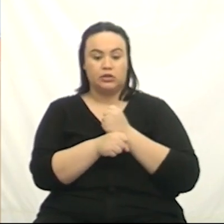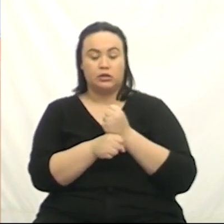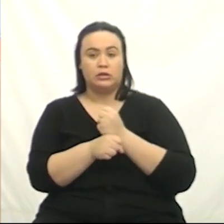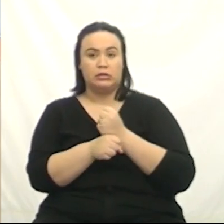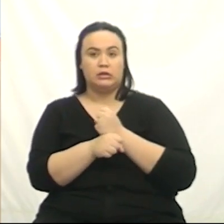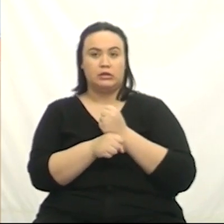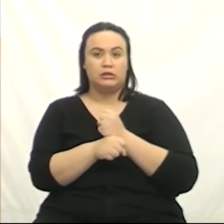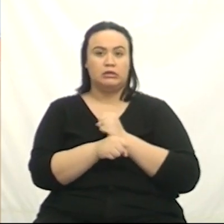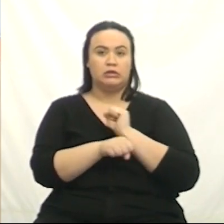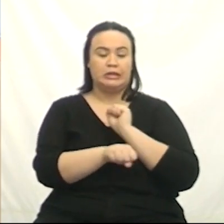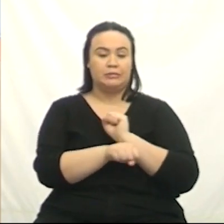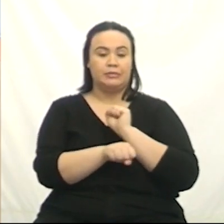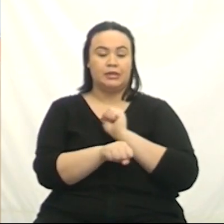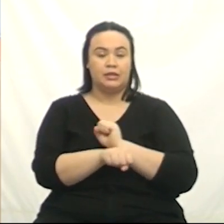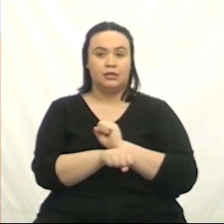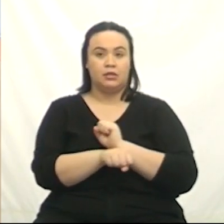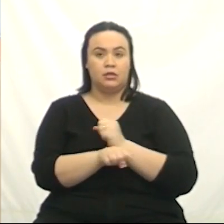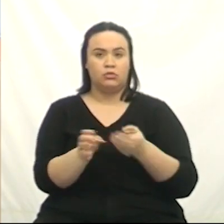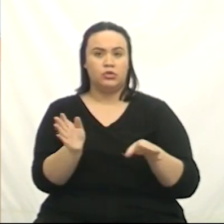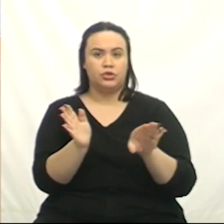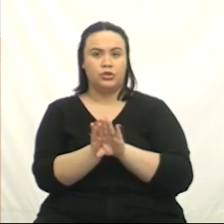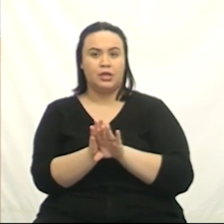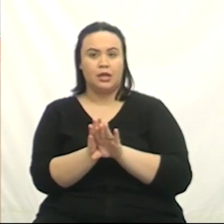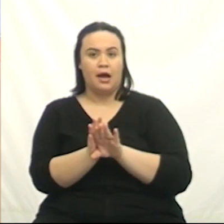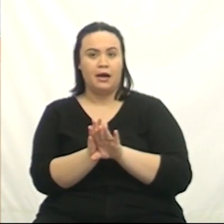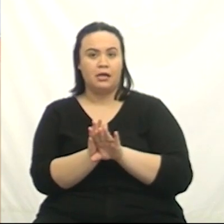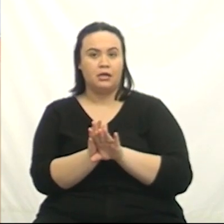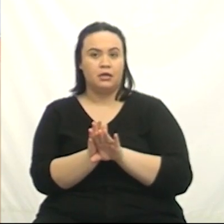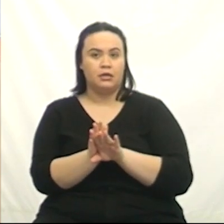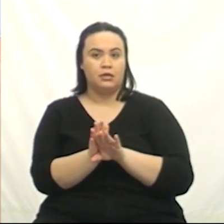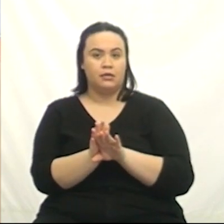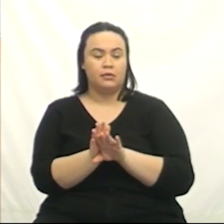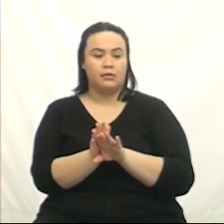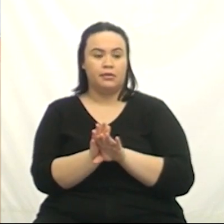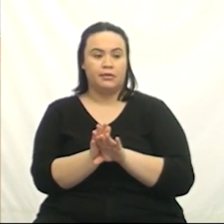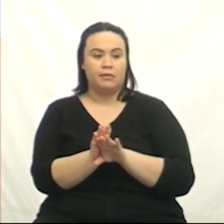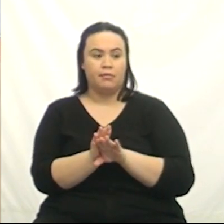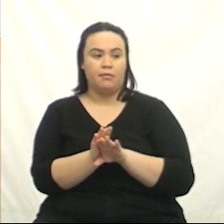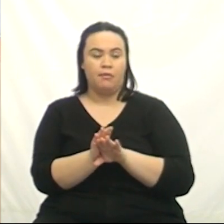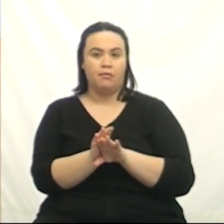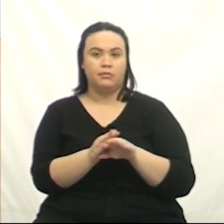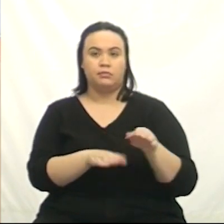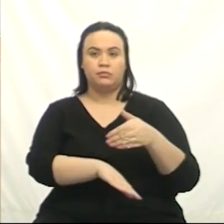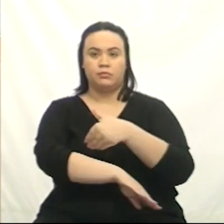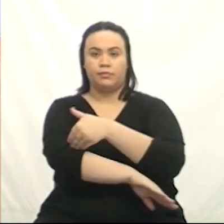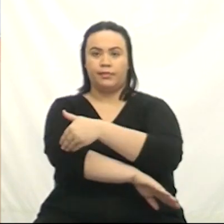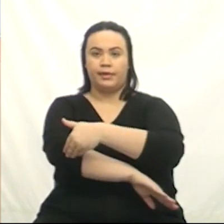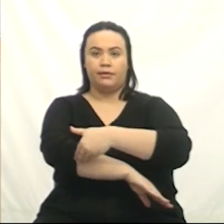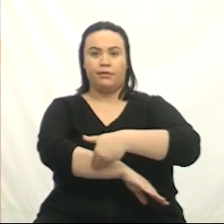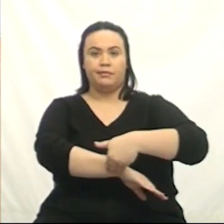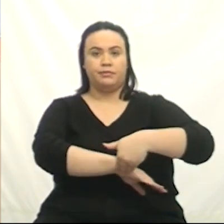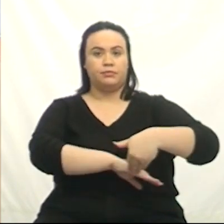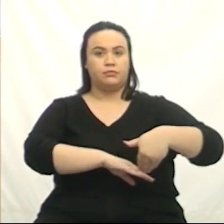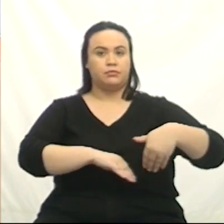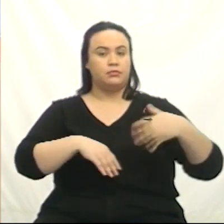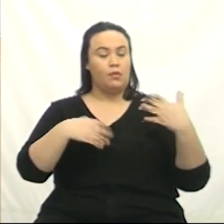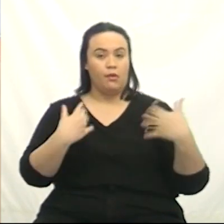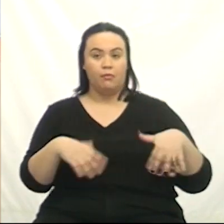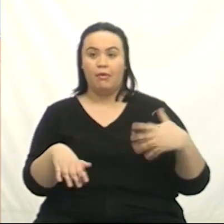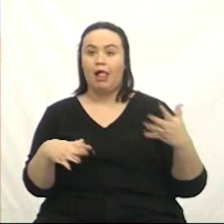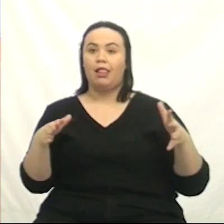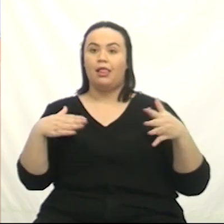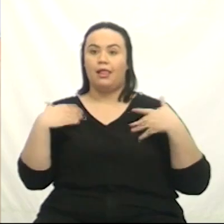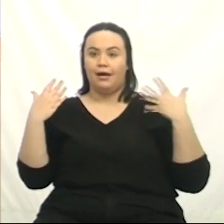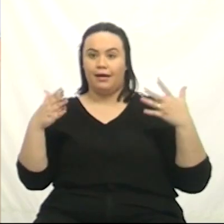ao receber, como todos nós, quando recebemos a pavimentação na nossa região, ficamos contentes, aquele